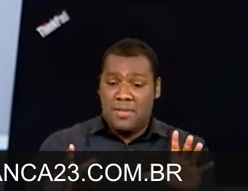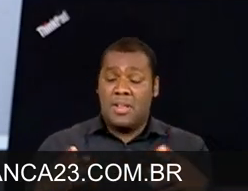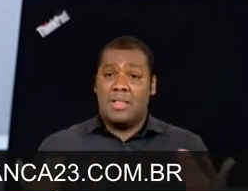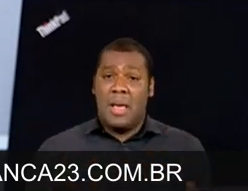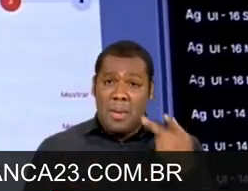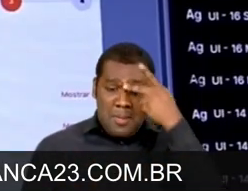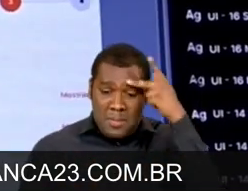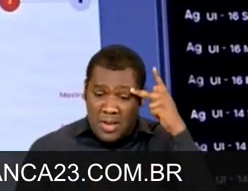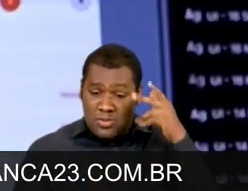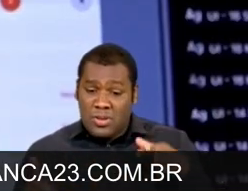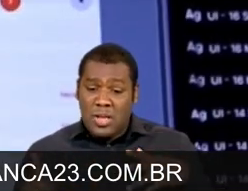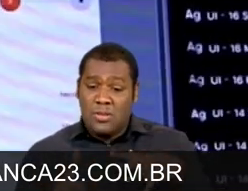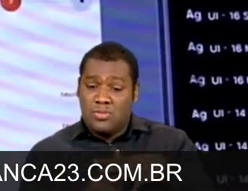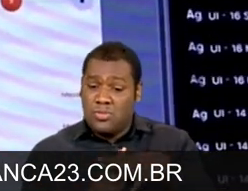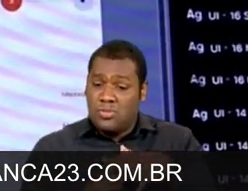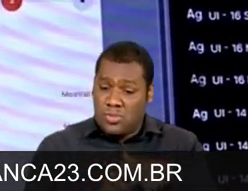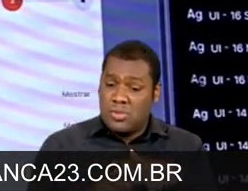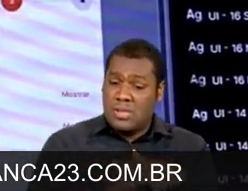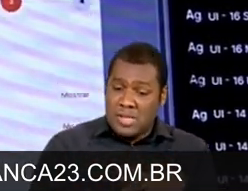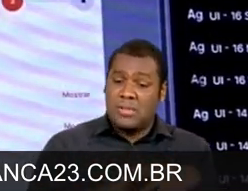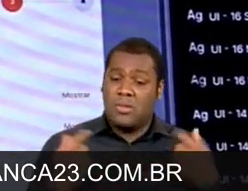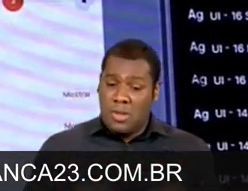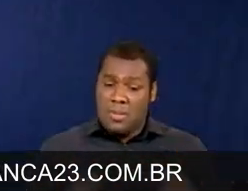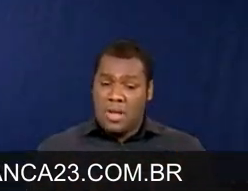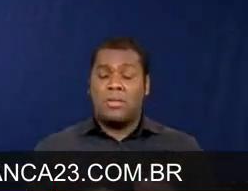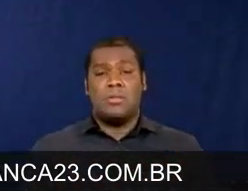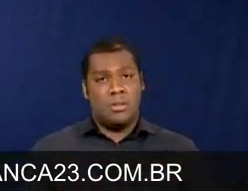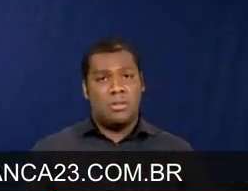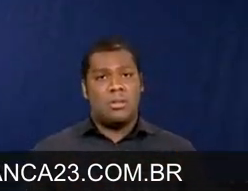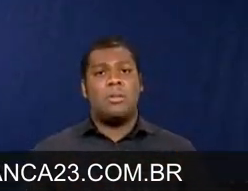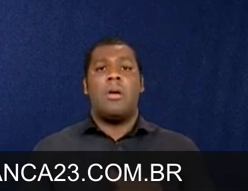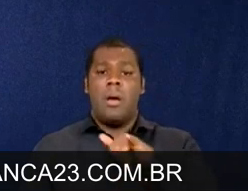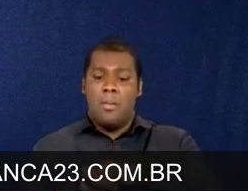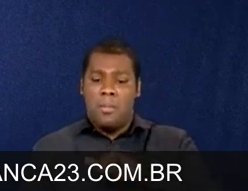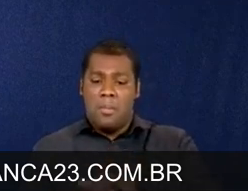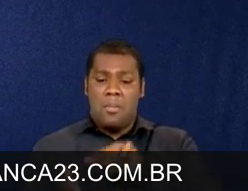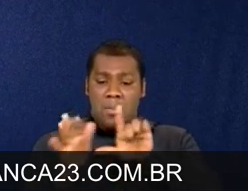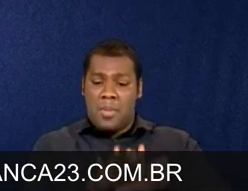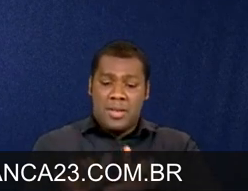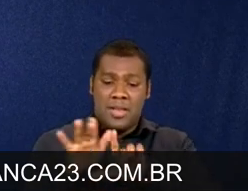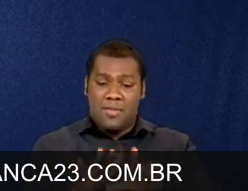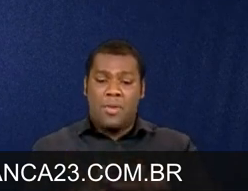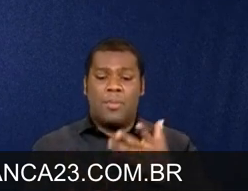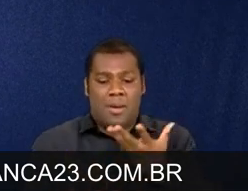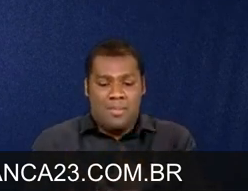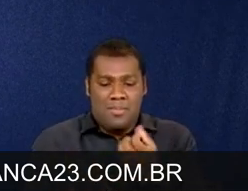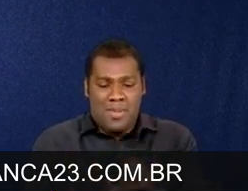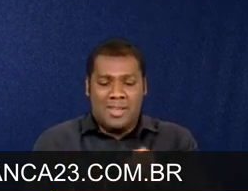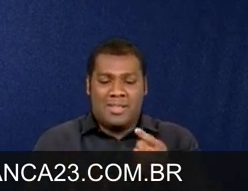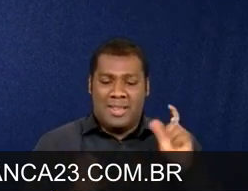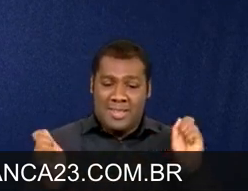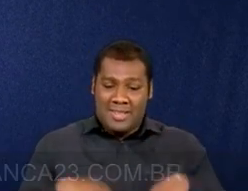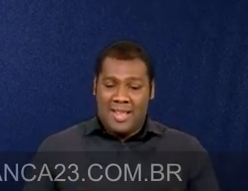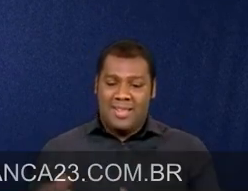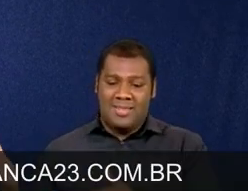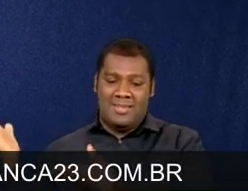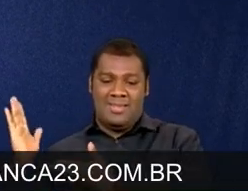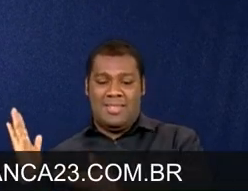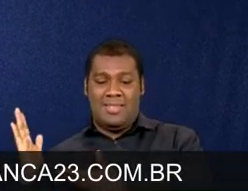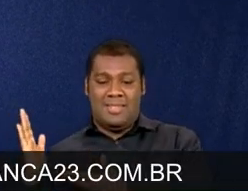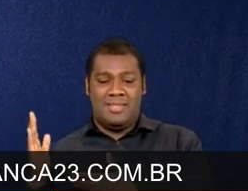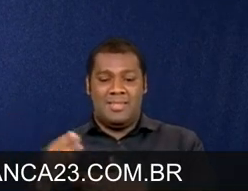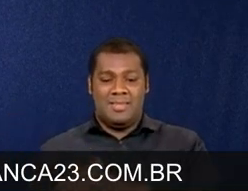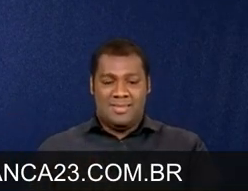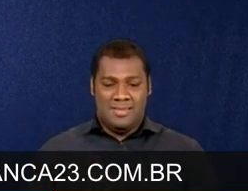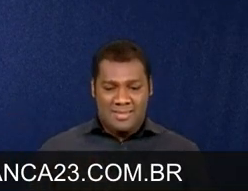difícil ser reinserido. A plataforma já está disponível para ser baixada. Basta pesquisar Fênix Connect em qualquer uma das